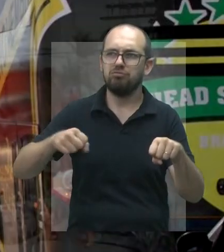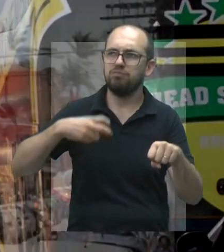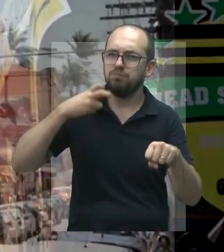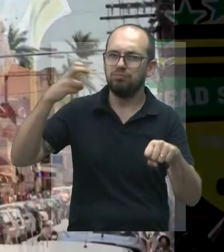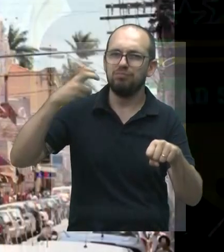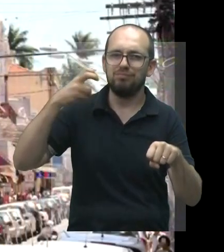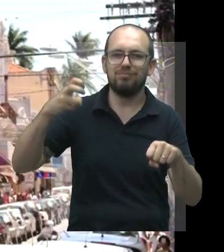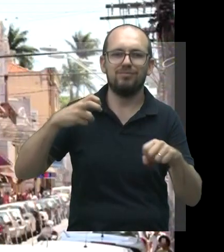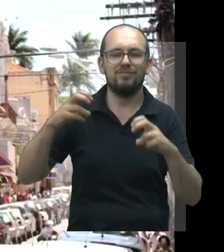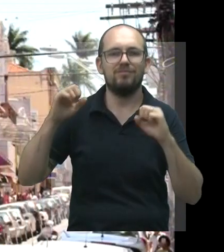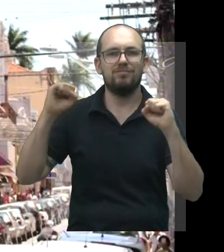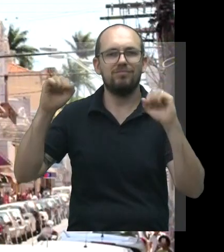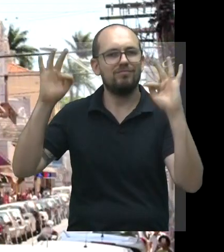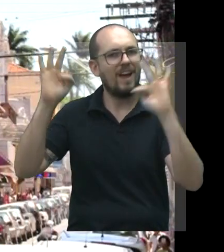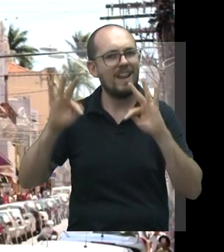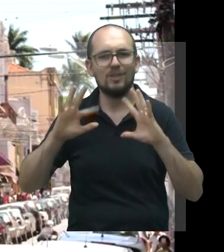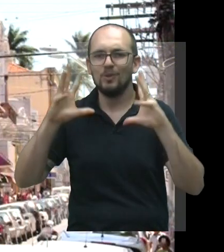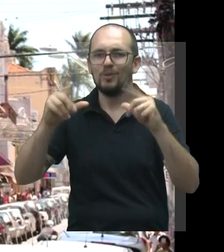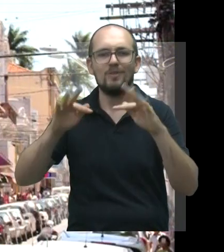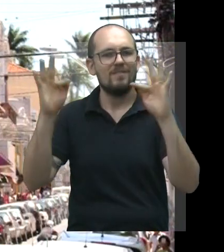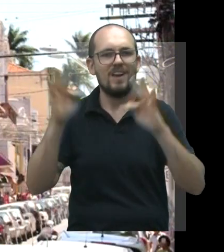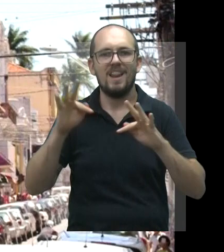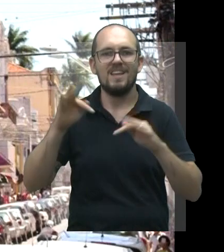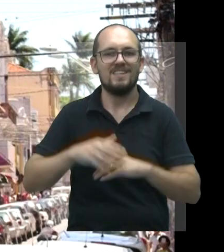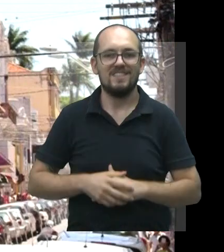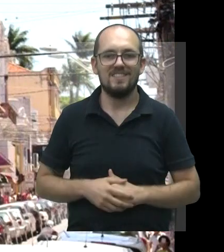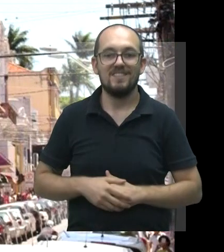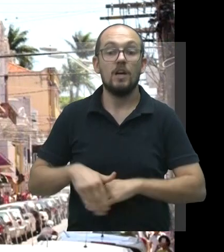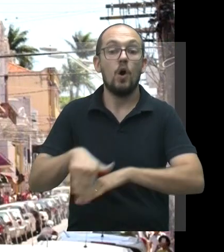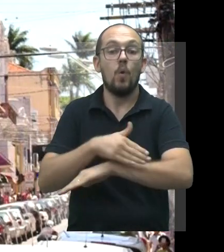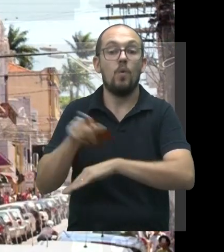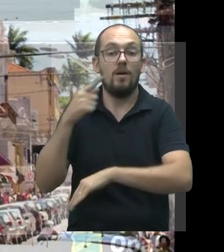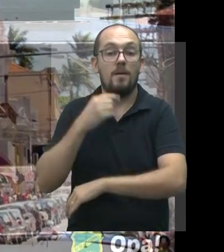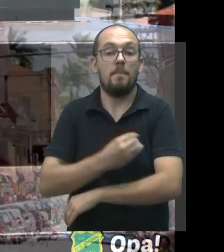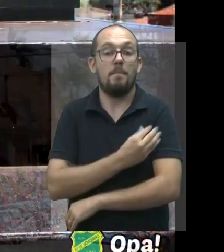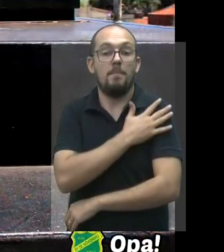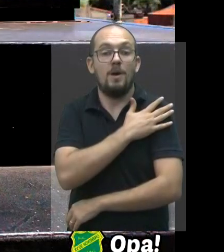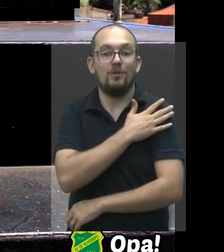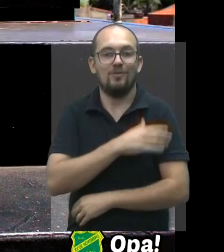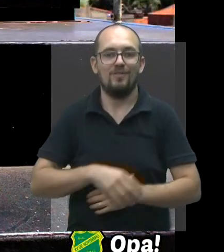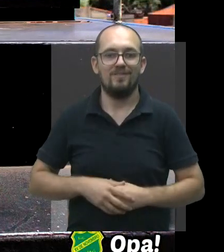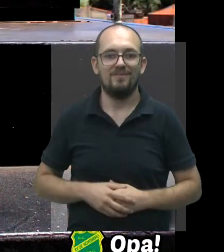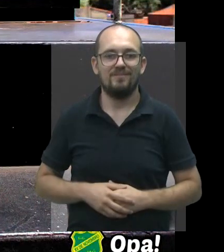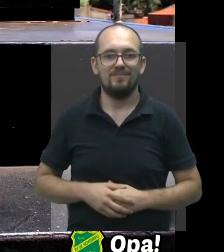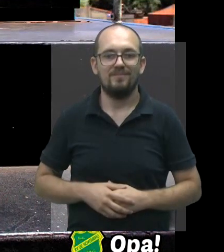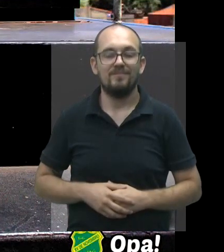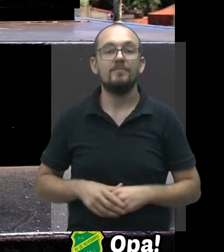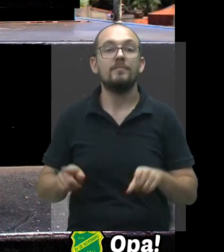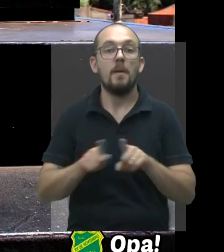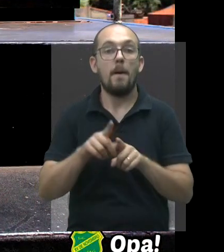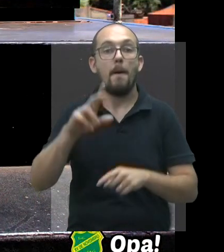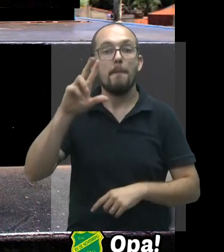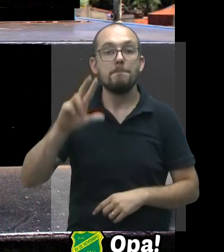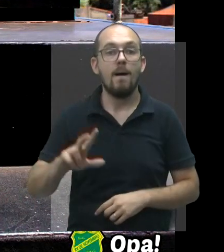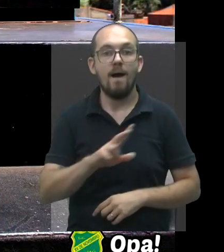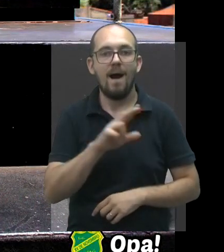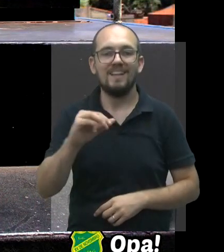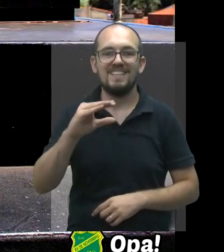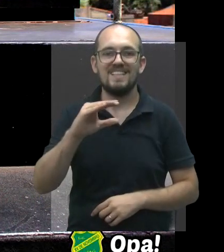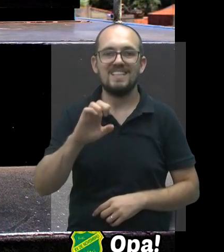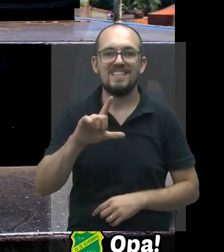elétrico ali, o pessoal realmente muito contente, as pessoas na cidade, isso, nas sacadas. O próprio padre também,